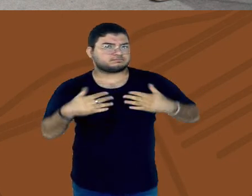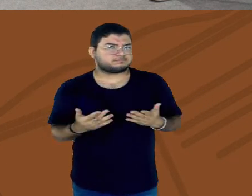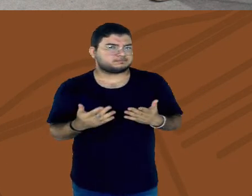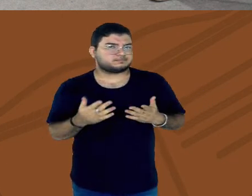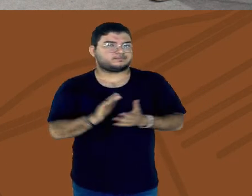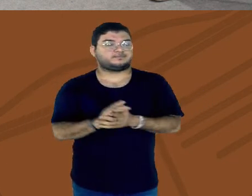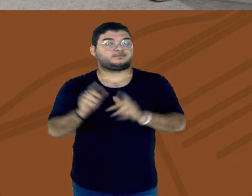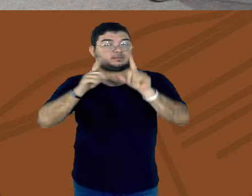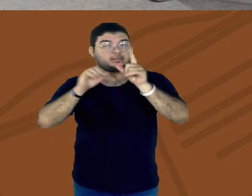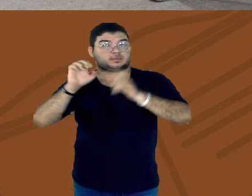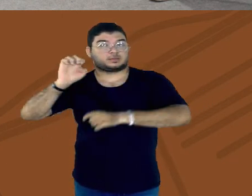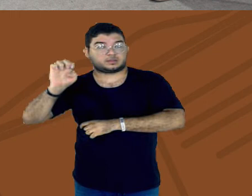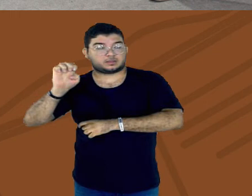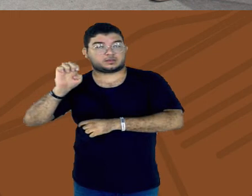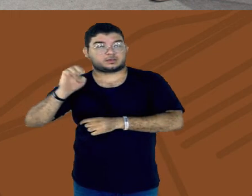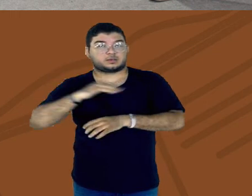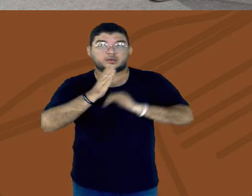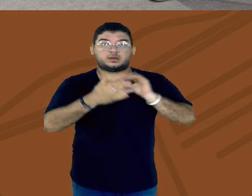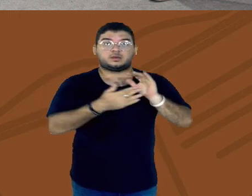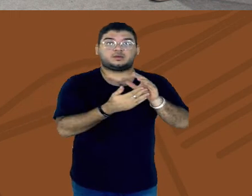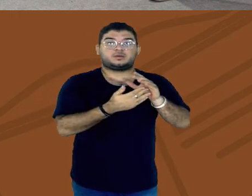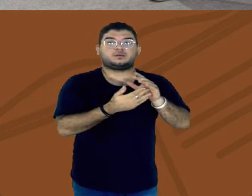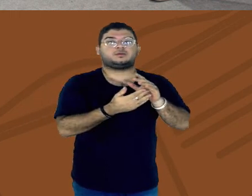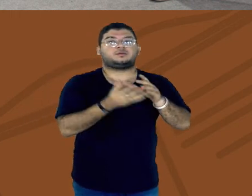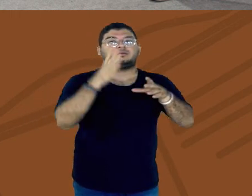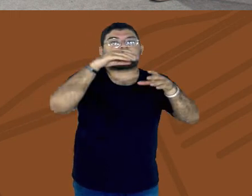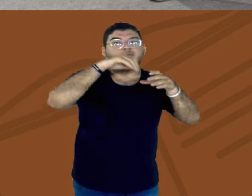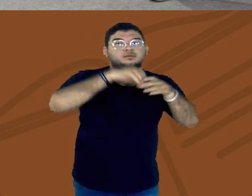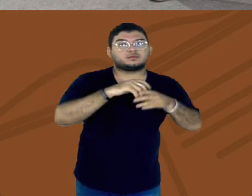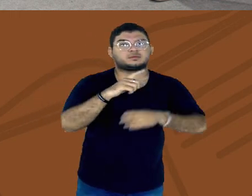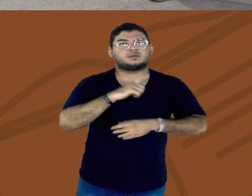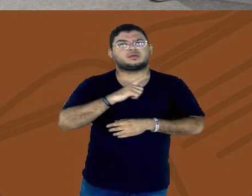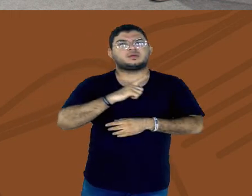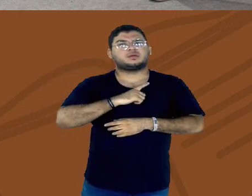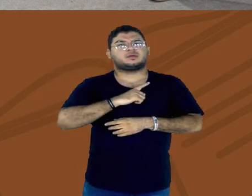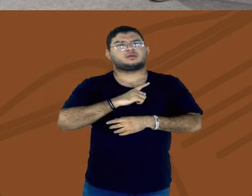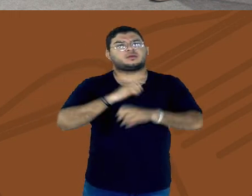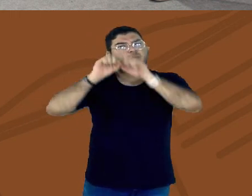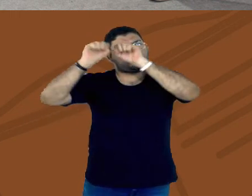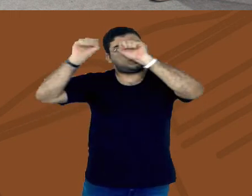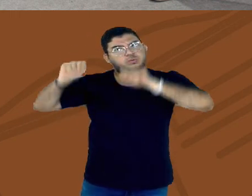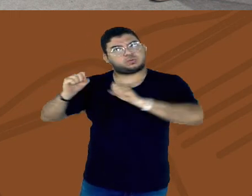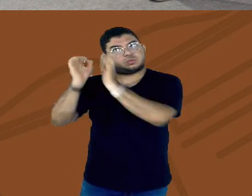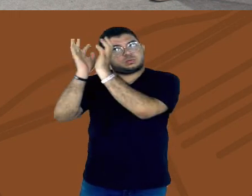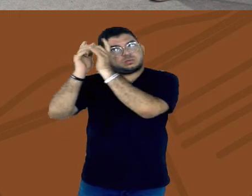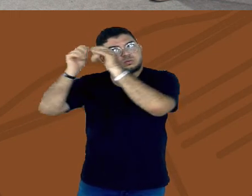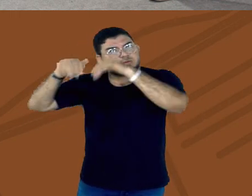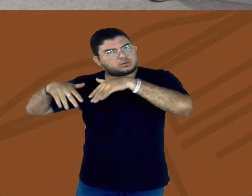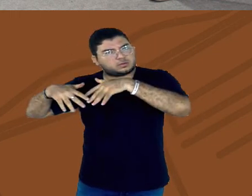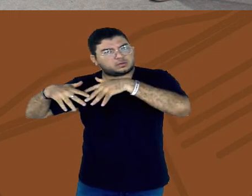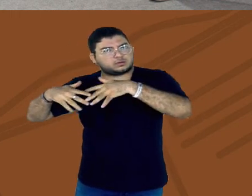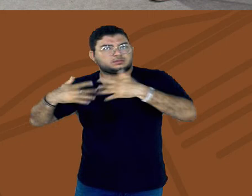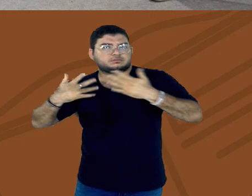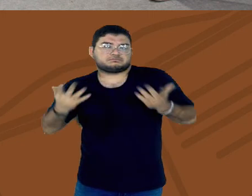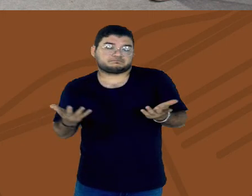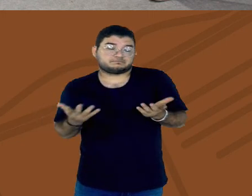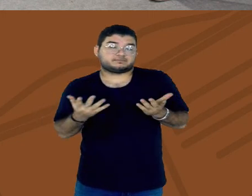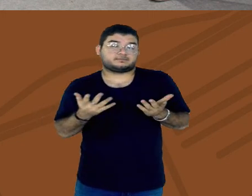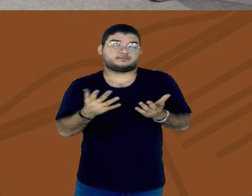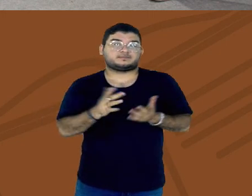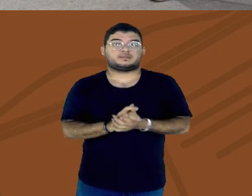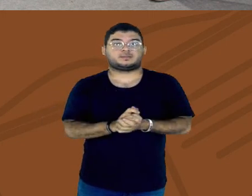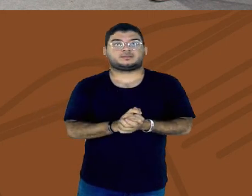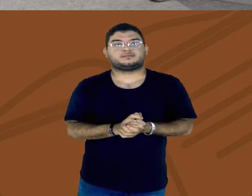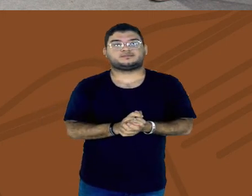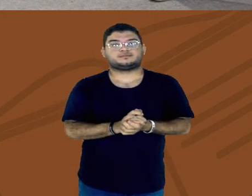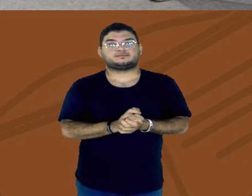Letra E. Todas as glândulas endócrinas, elas atuam diretamente no sistema nervoso? Será que é diretamente no sistema nervoso? Ou se é diversos